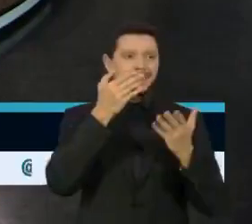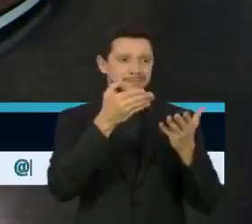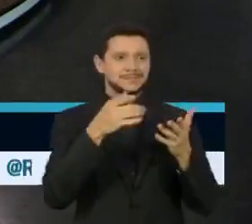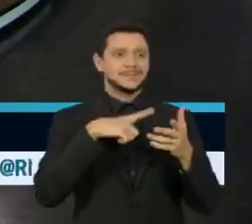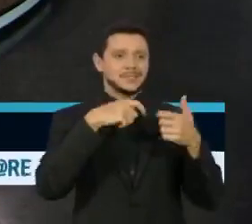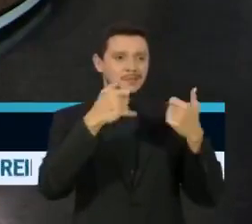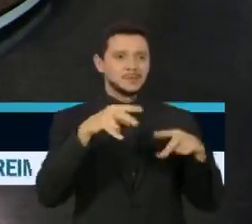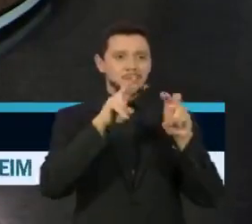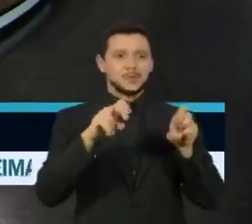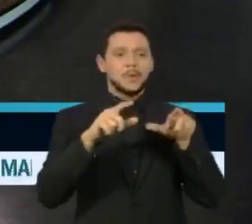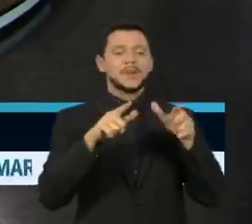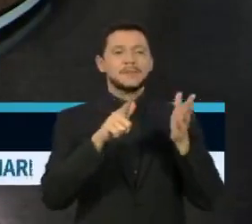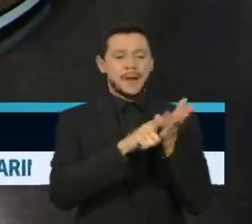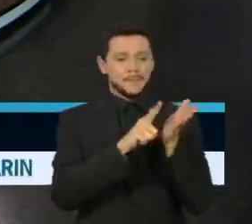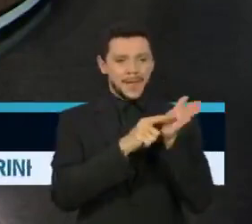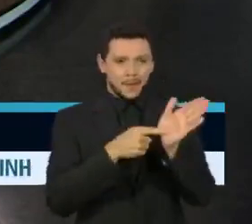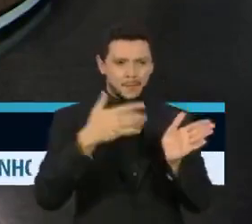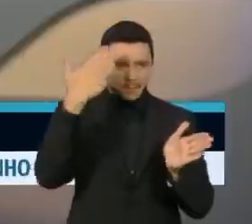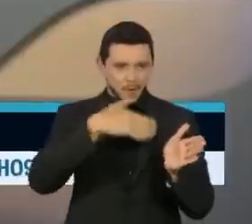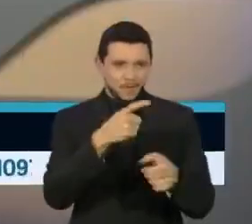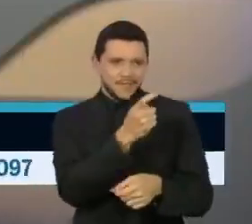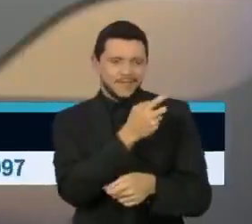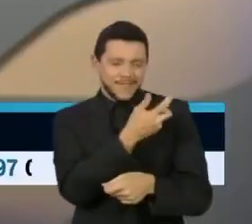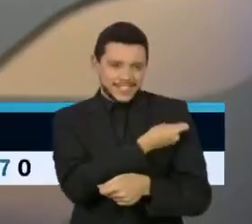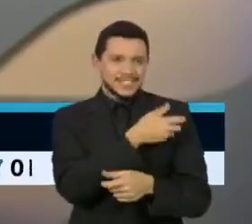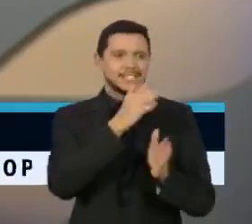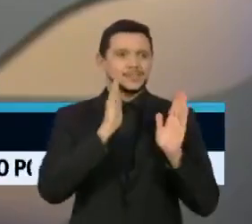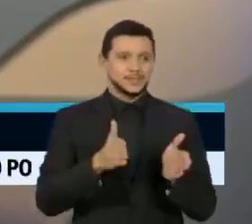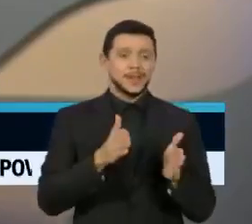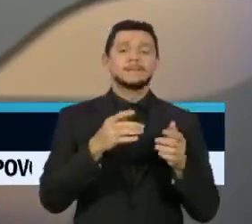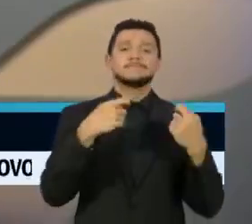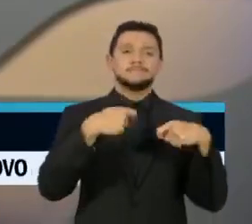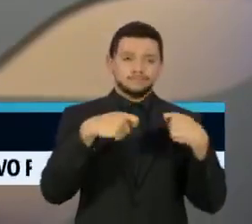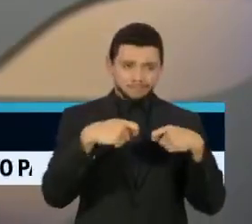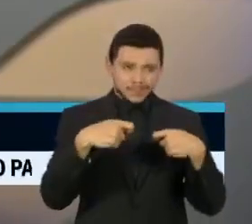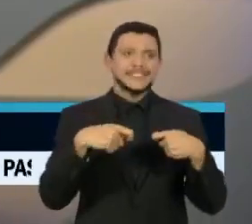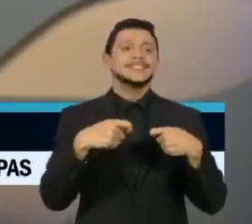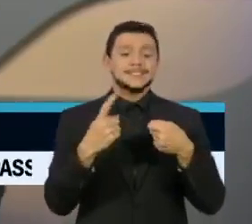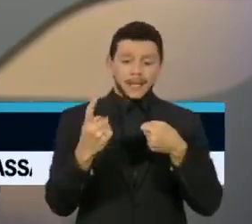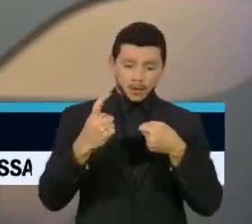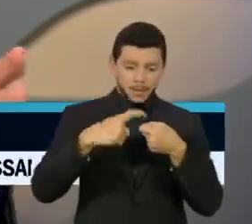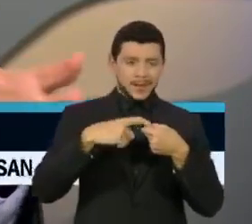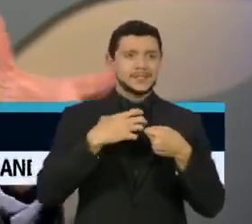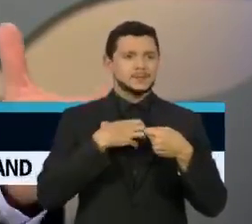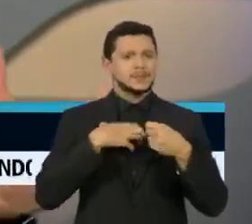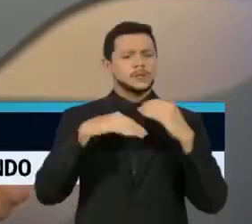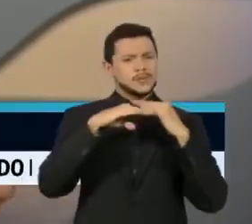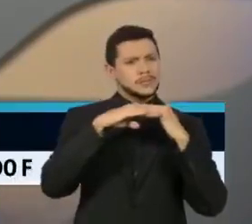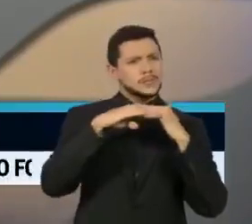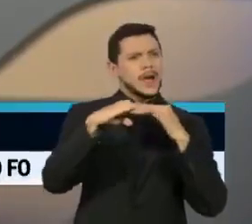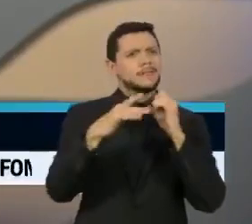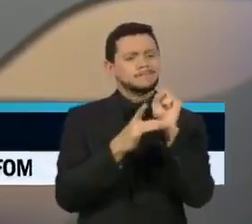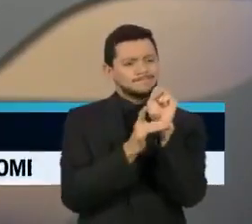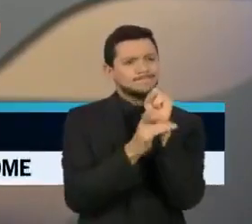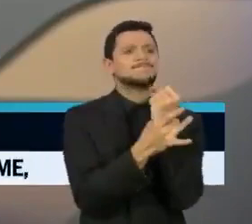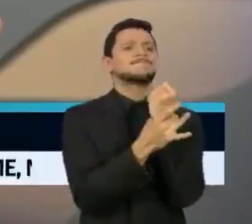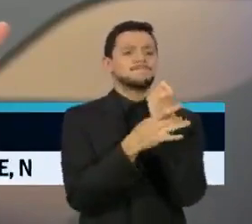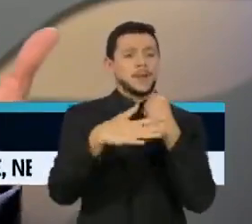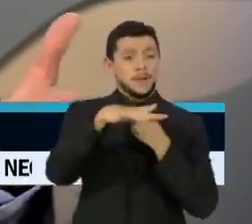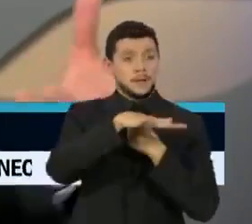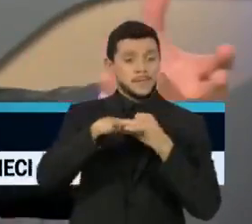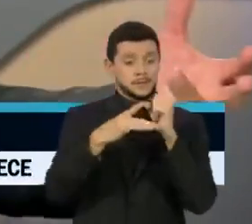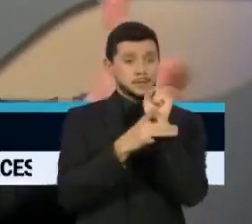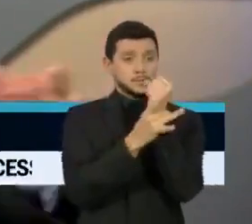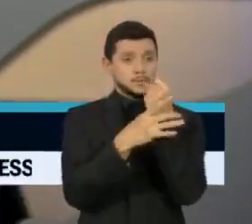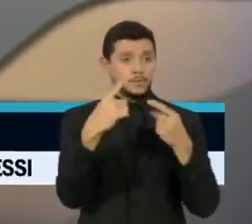vacina é fundamental você criar uma recuperar seu estável segura um ambiente seguro para que essa